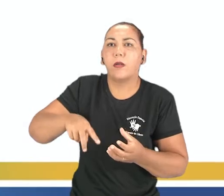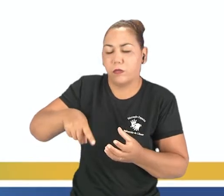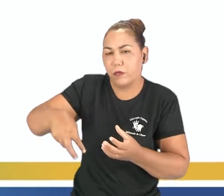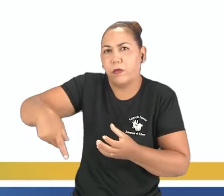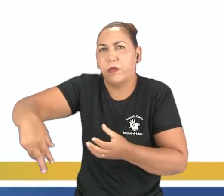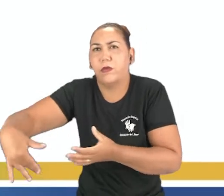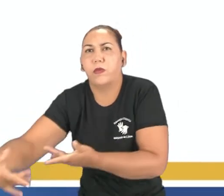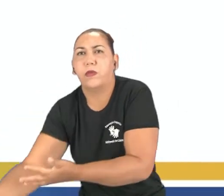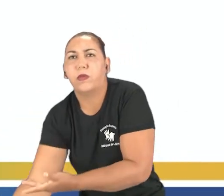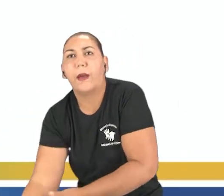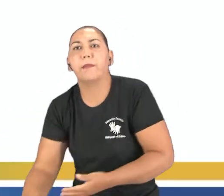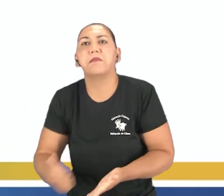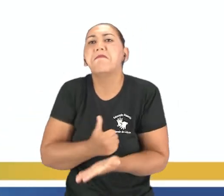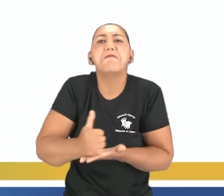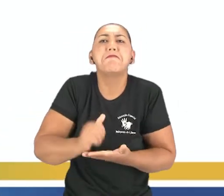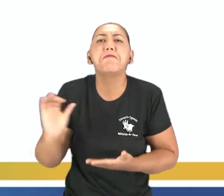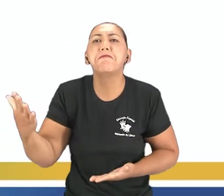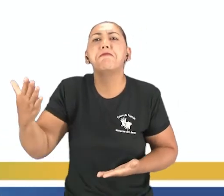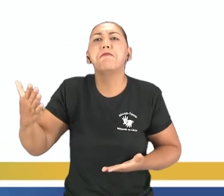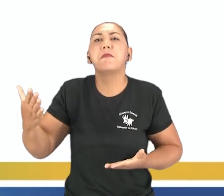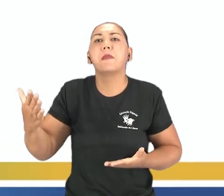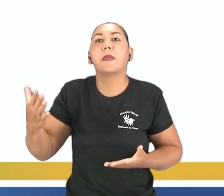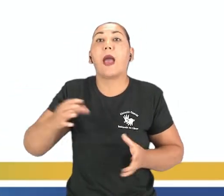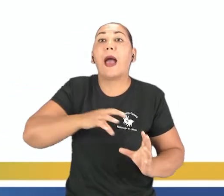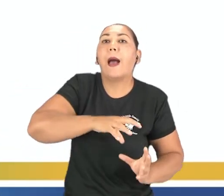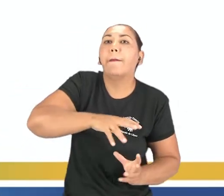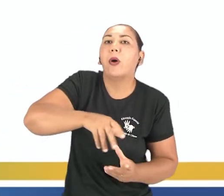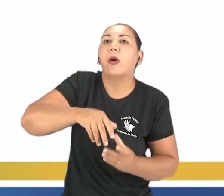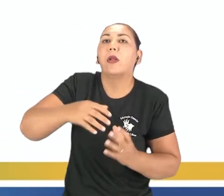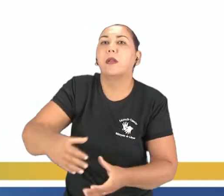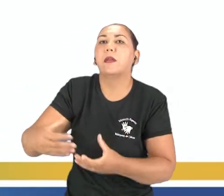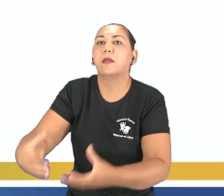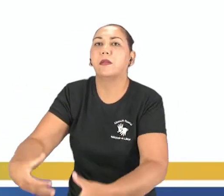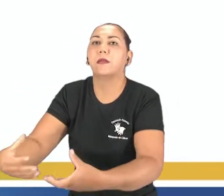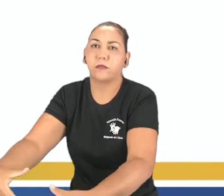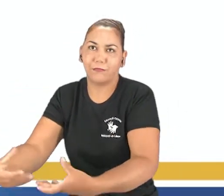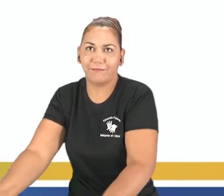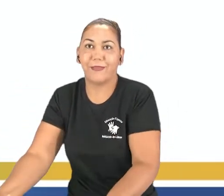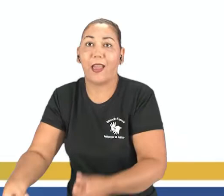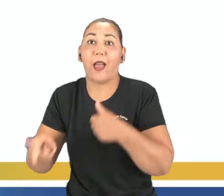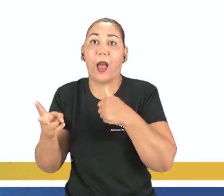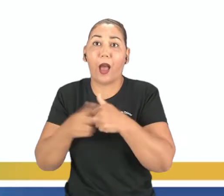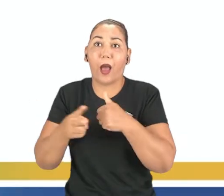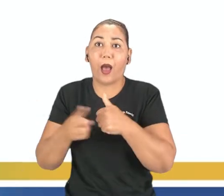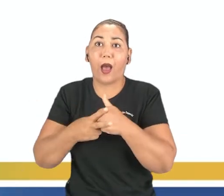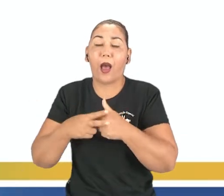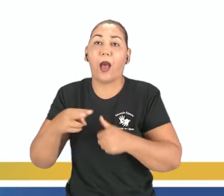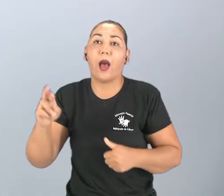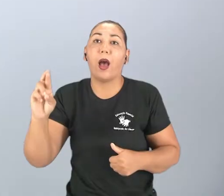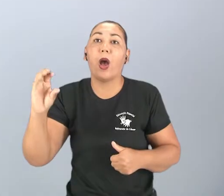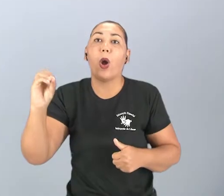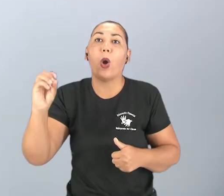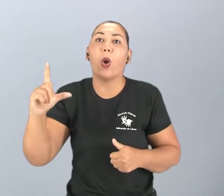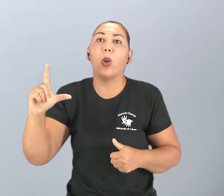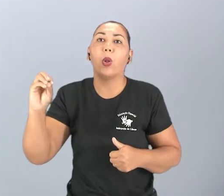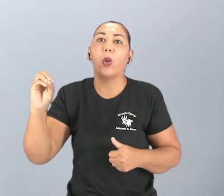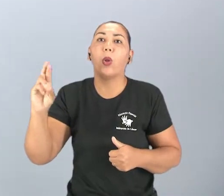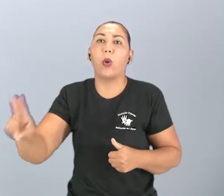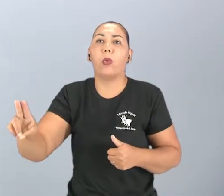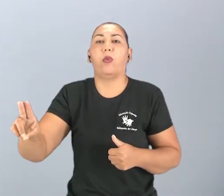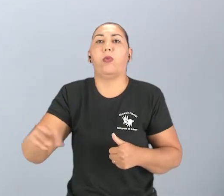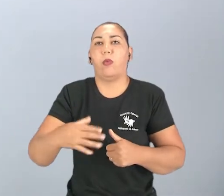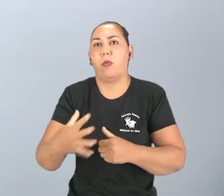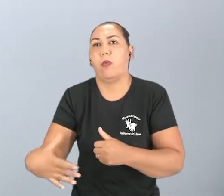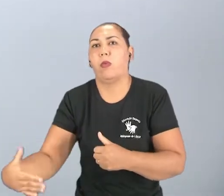ação está acontecendo? A bola rolar. Então, o verbo é rolou. E o sujeito? O que